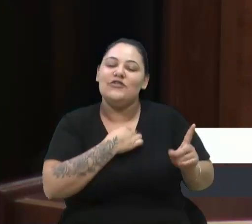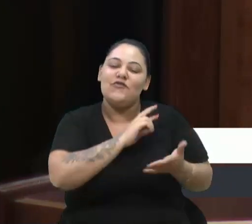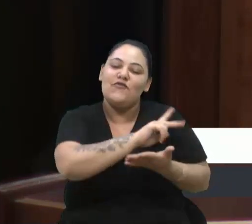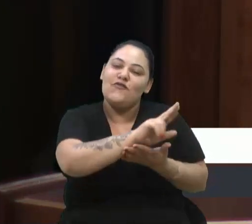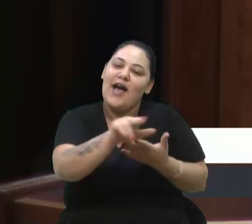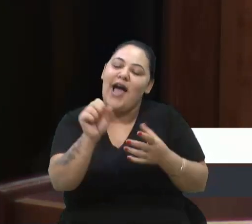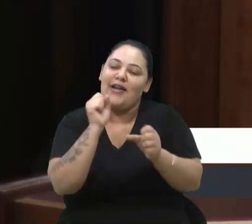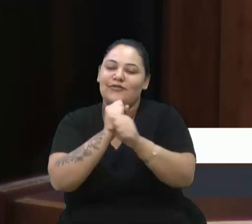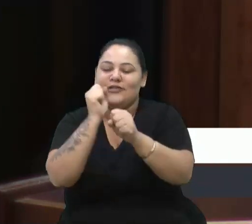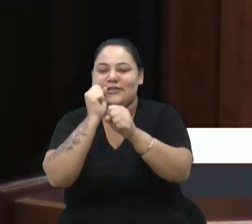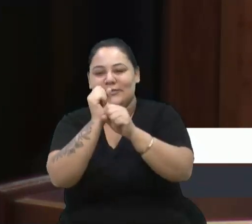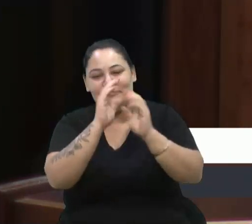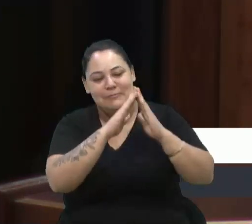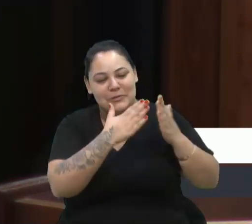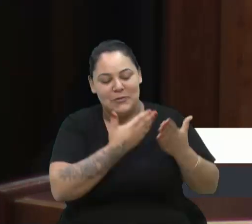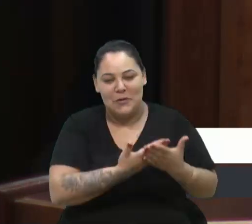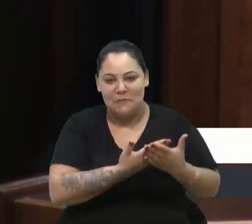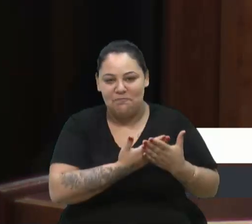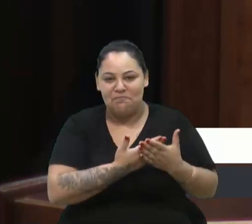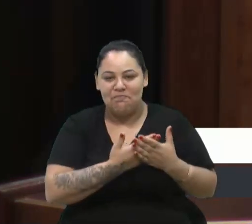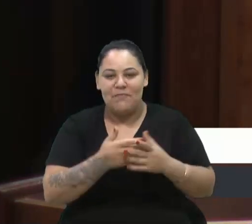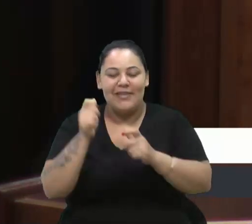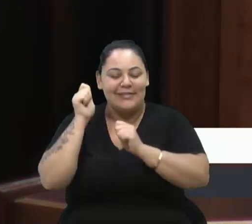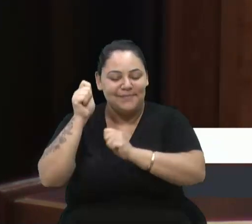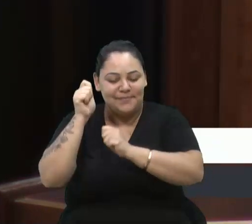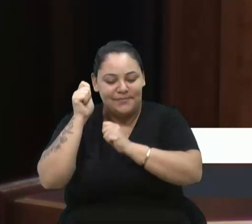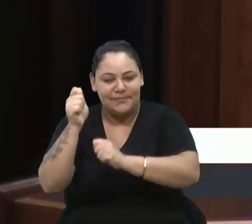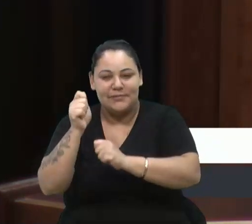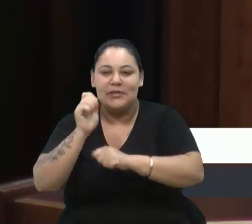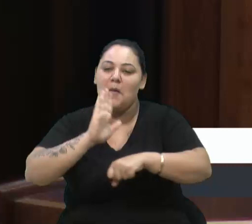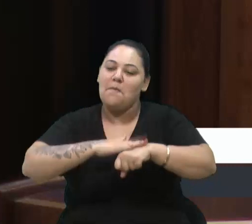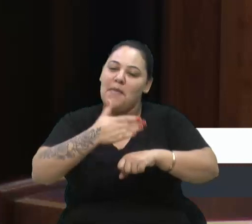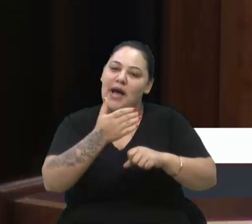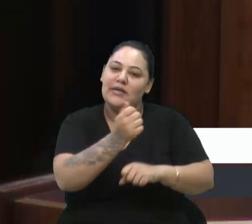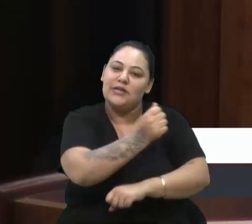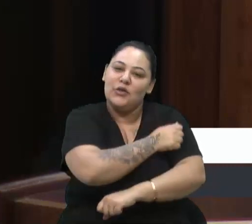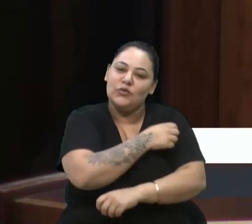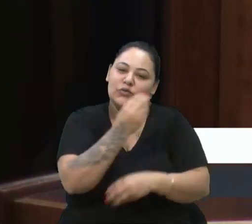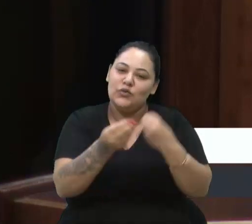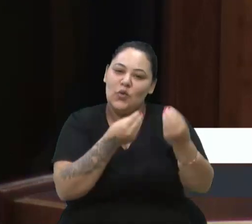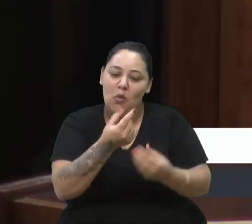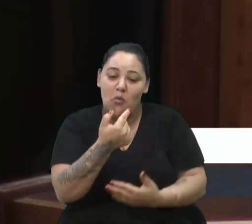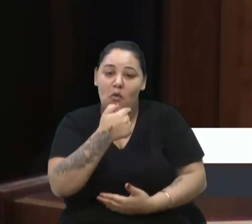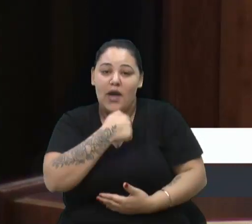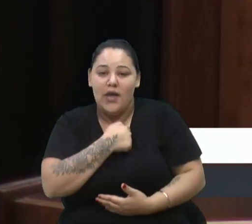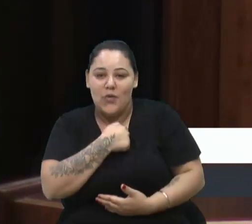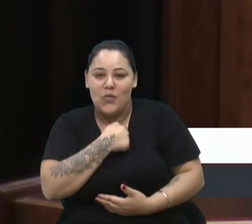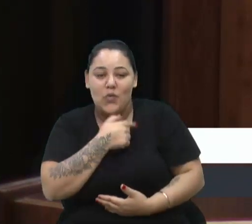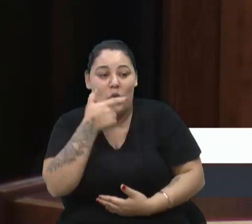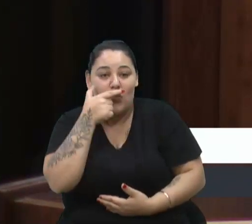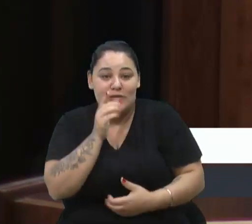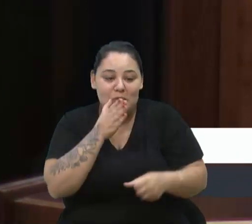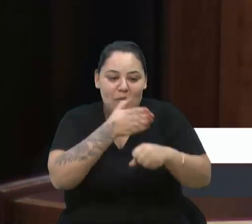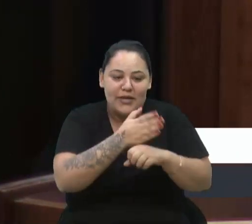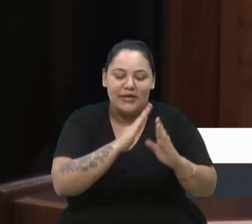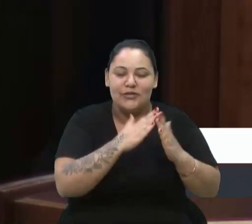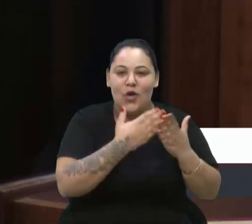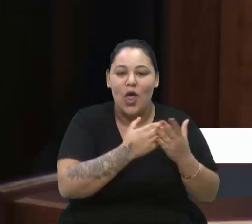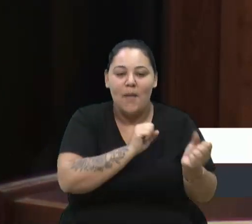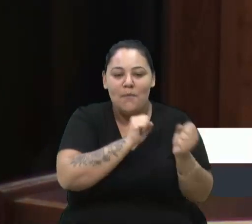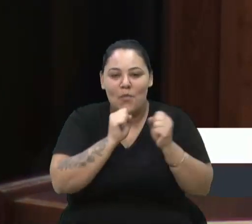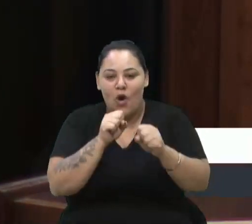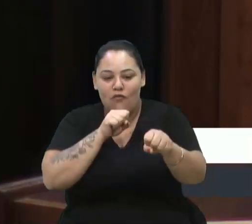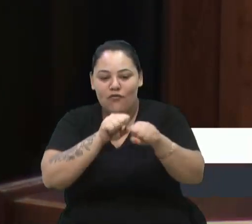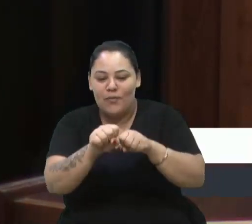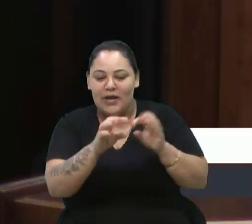décadas Ficaremos na torcida para que mais estudantes como eu fui a frequentem e possam se formar técnicos em